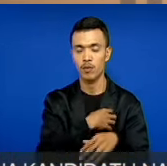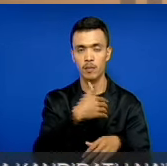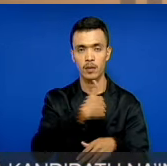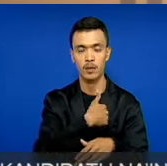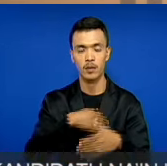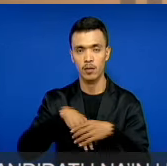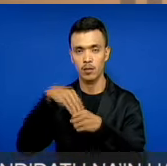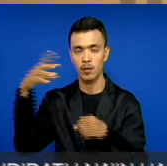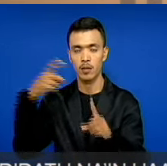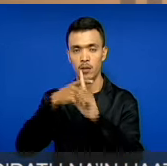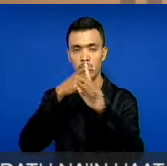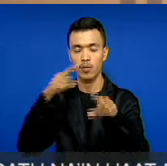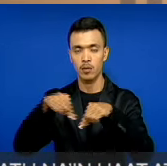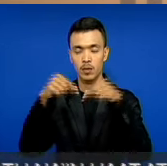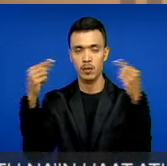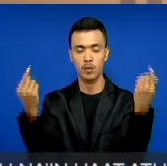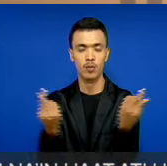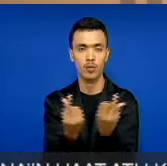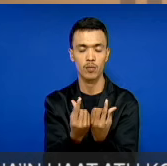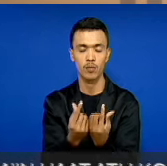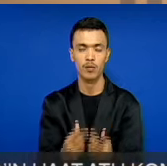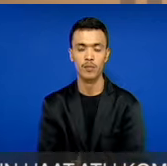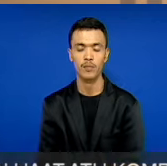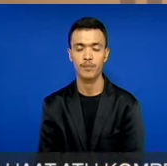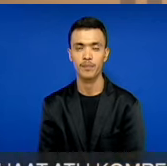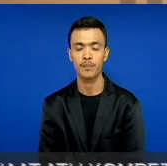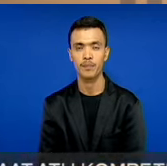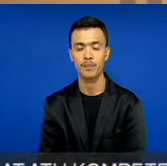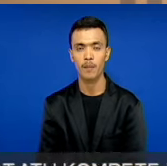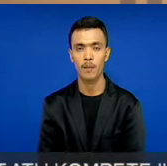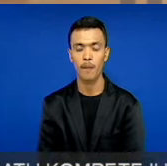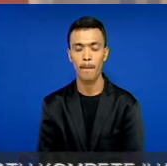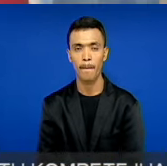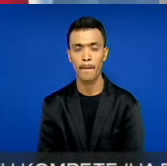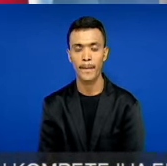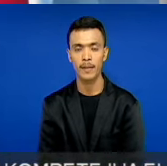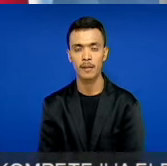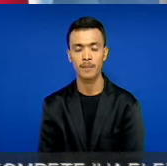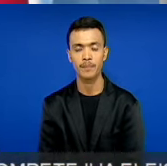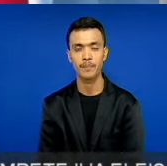saiu se organização arte marciais no arte rituais.